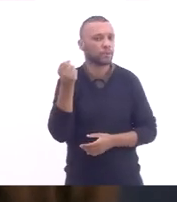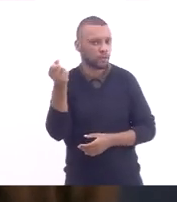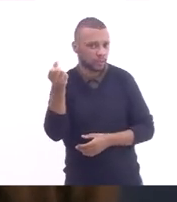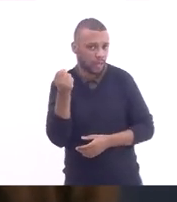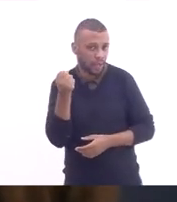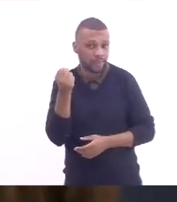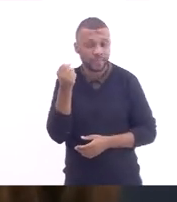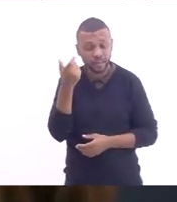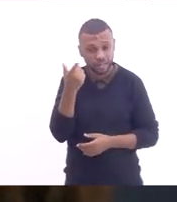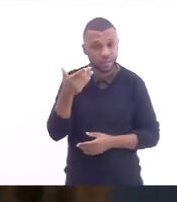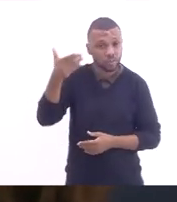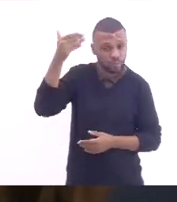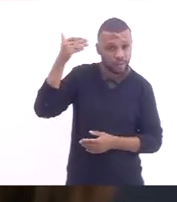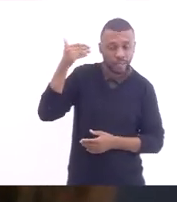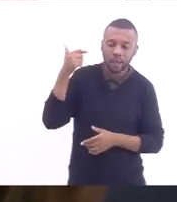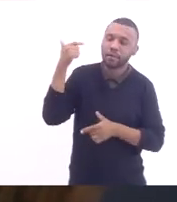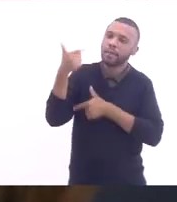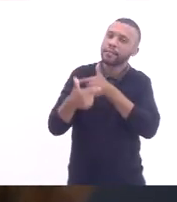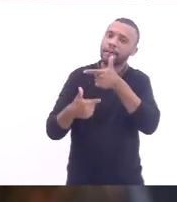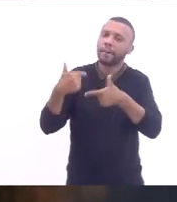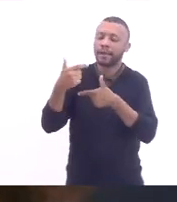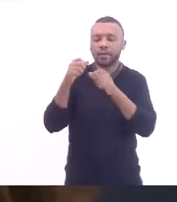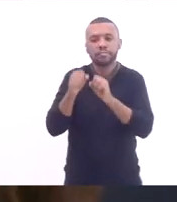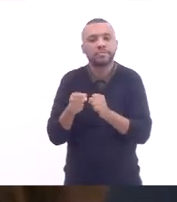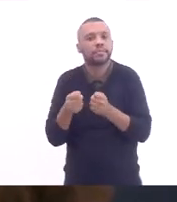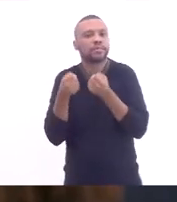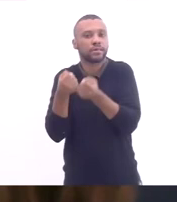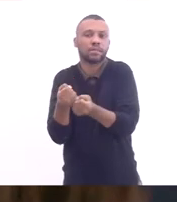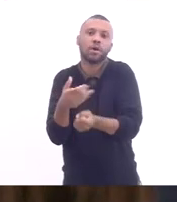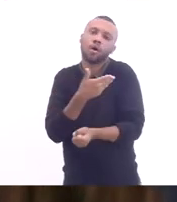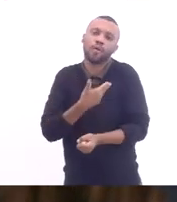um dia se dedicaram a esse Estado e que